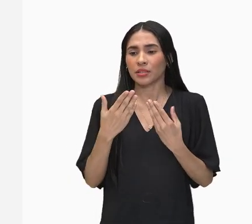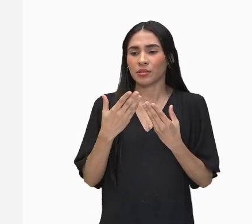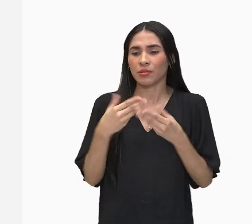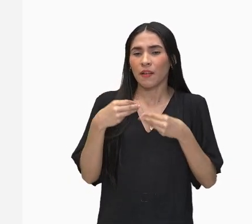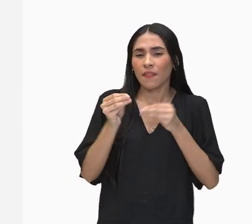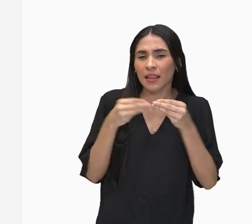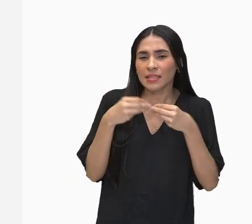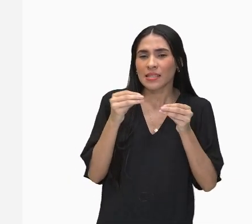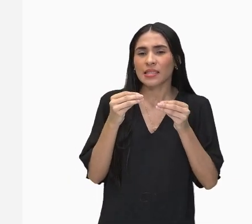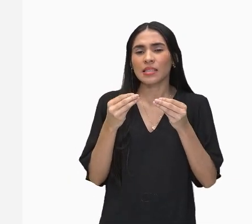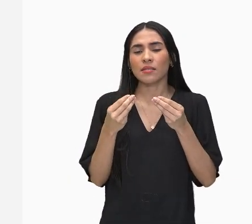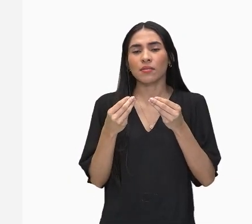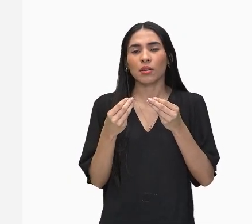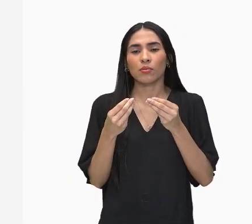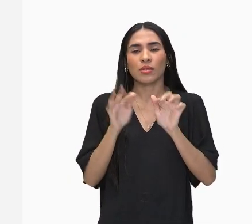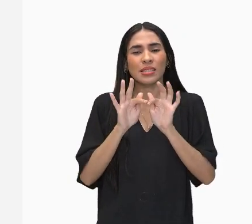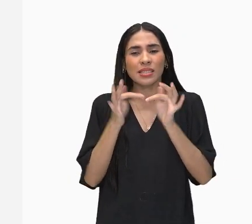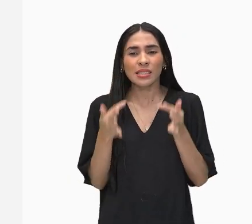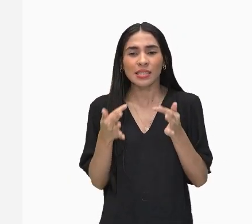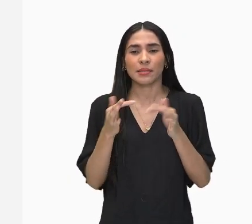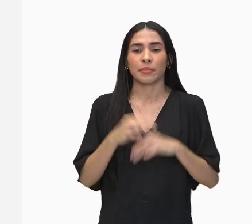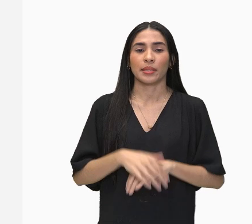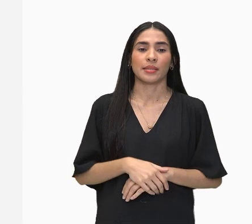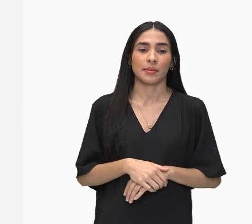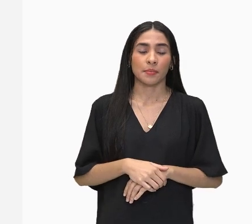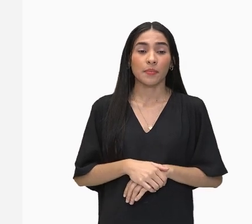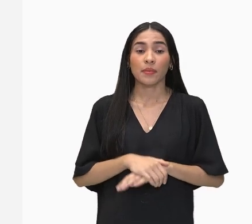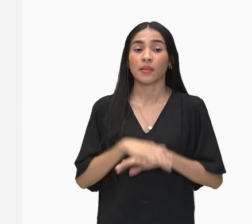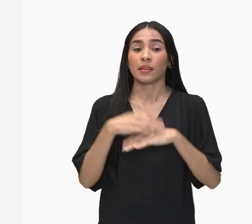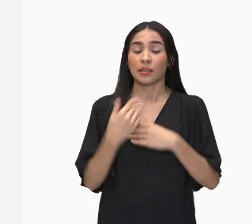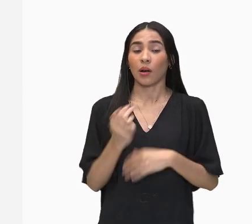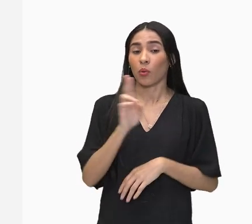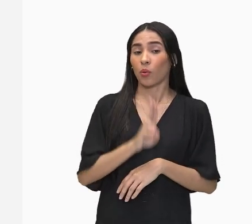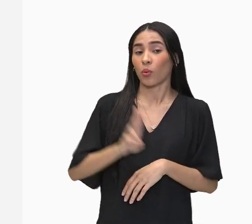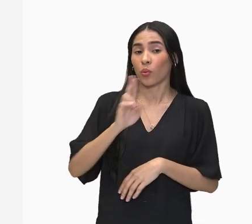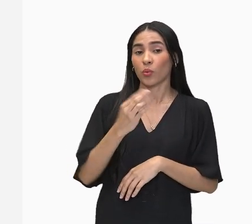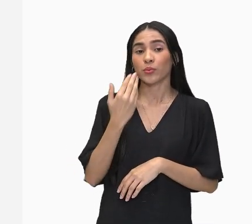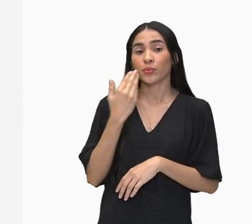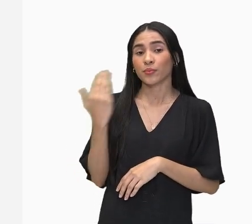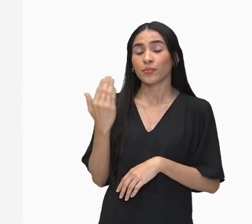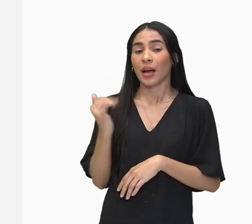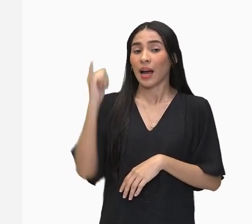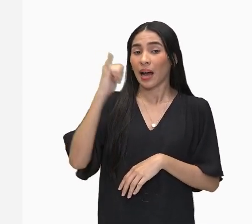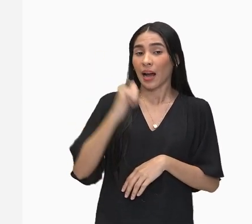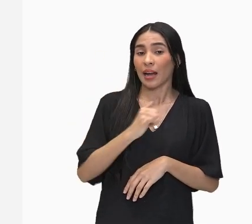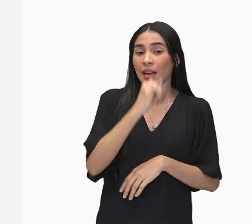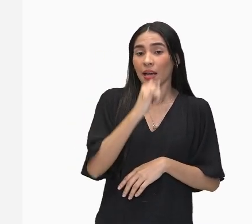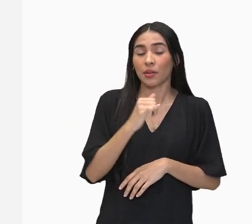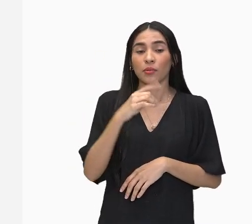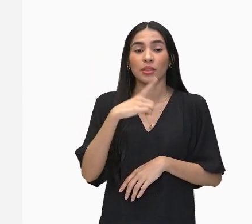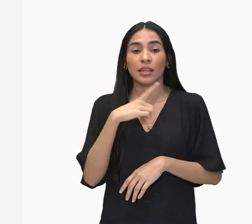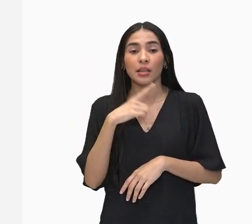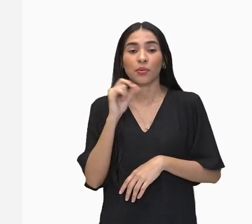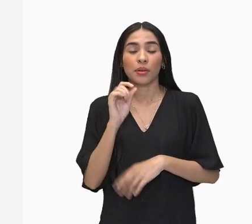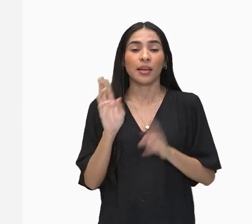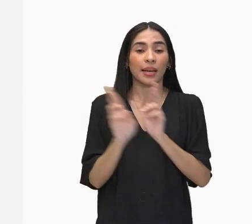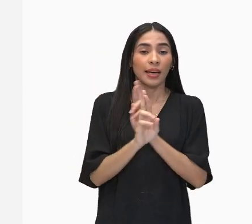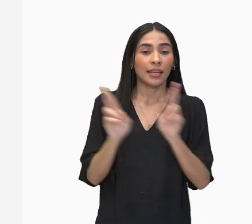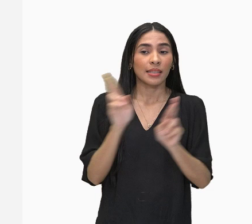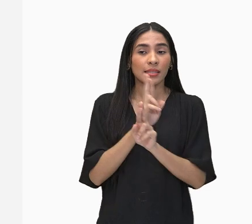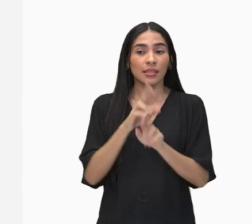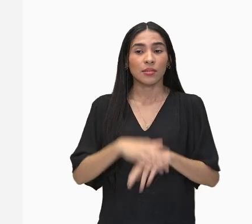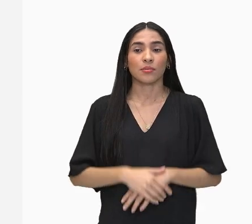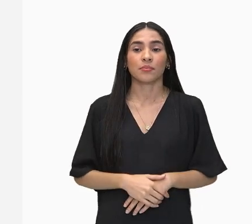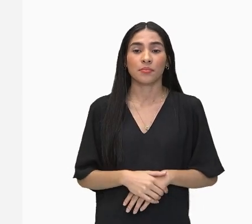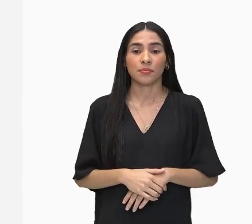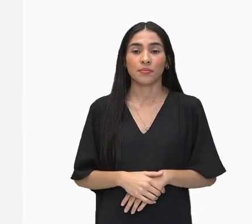mais delicadas, né? Esse transporte, né, de mercadorias, ele está aí relacionado no